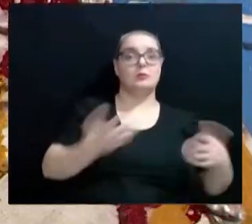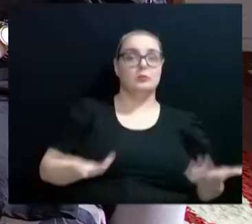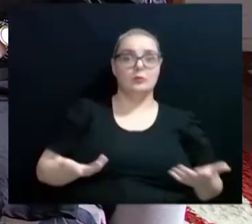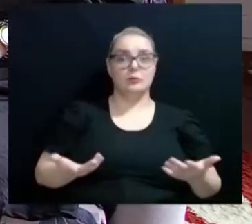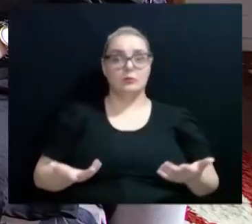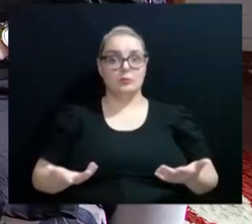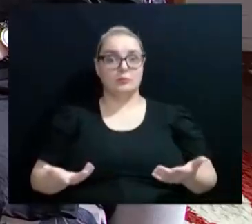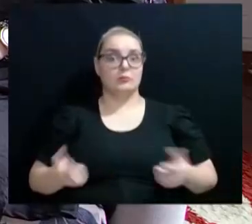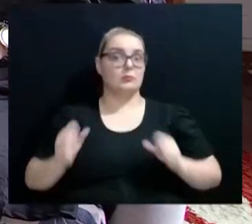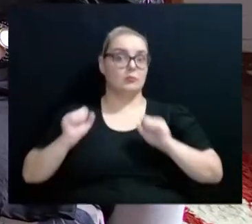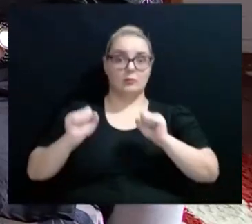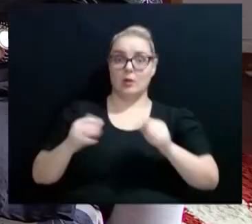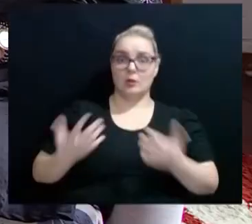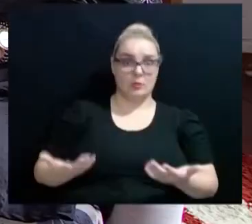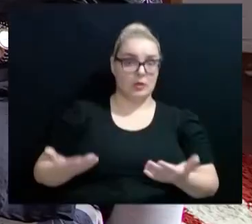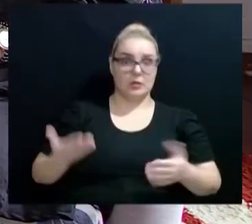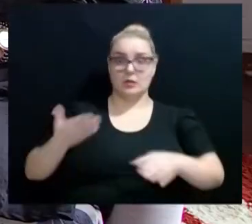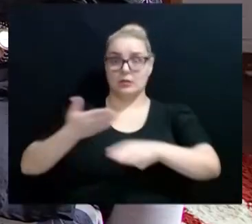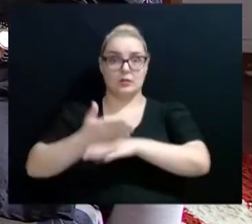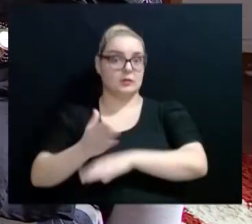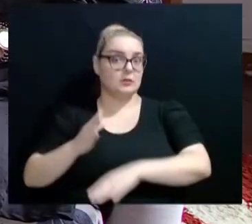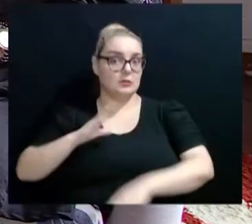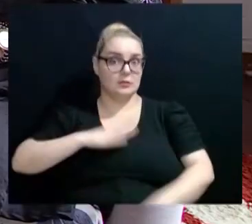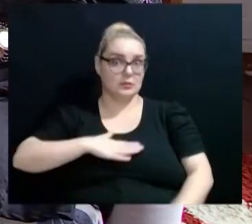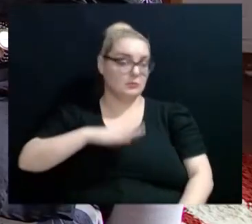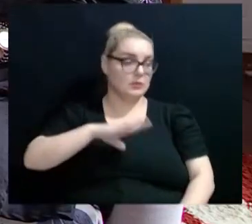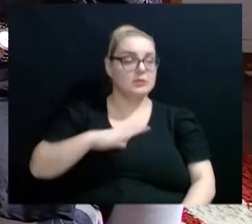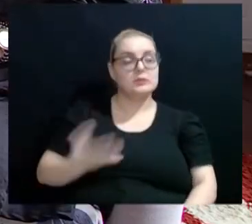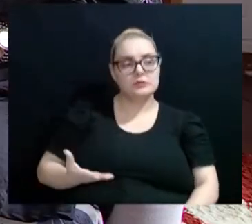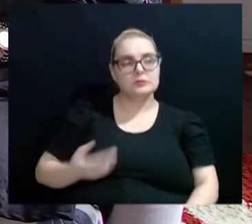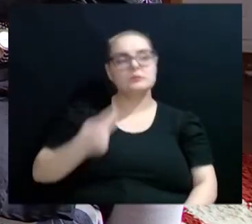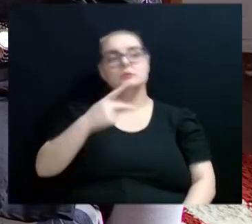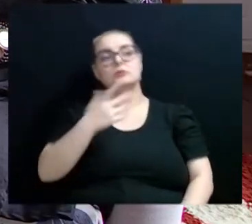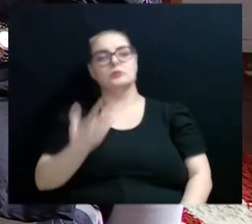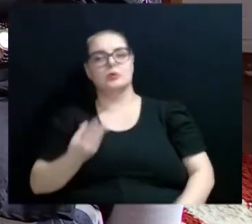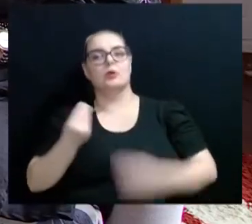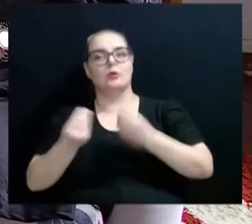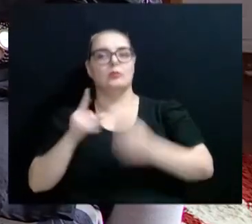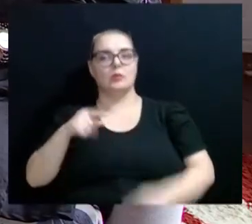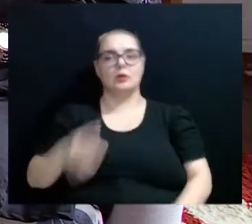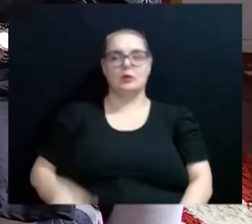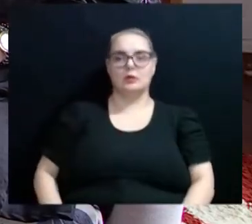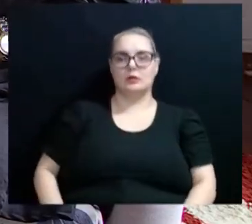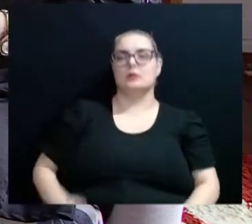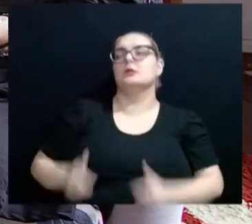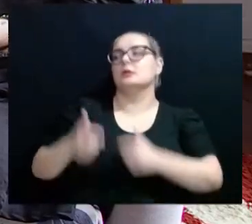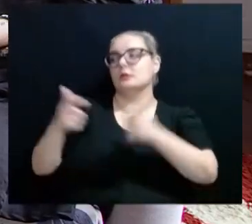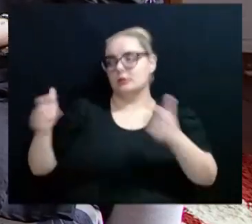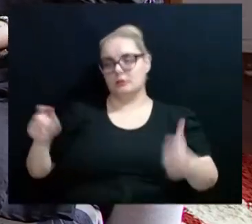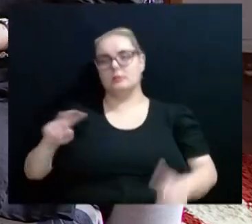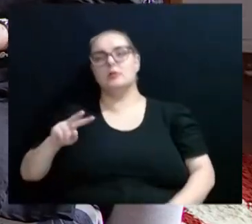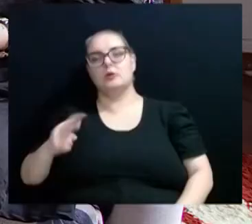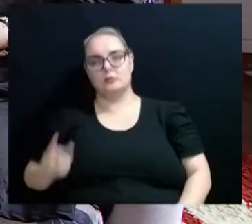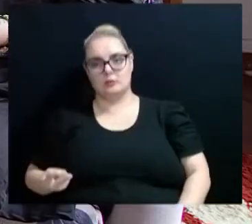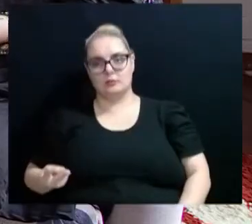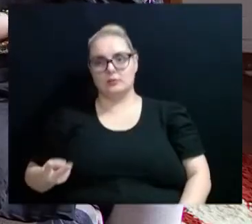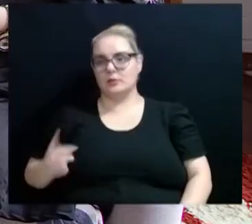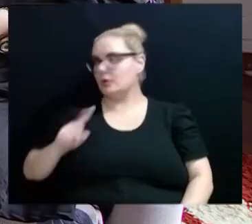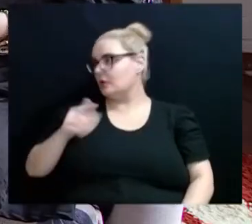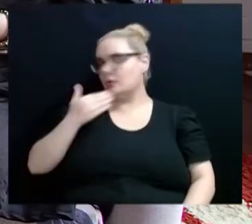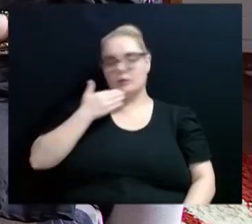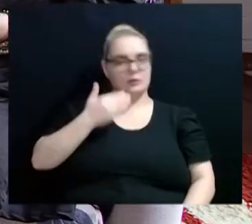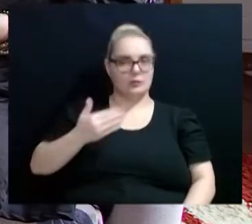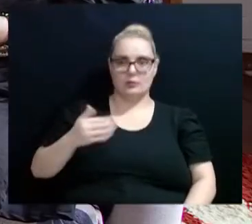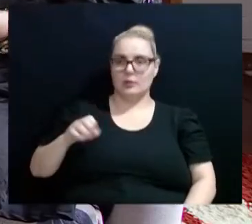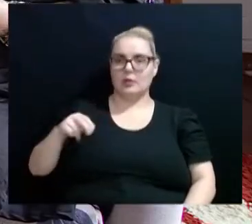meu estabelecimento, para pôr na entrada da minha cidade. E no seu caso, como é? Na maioria das vezes, eu